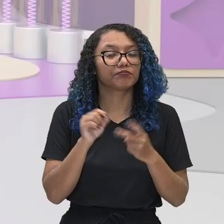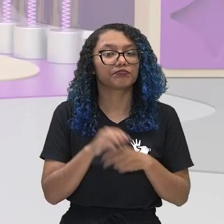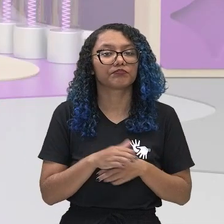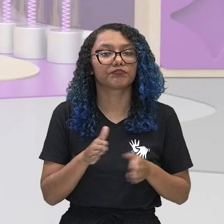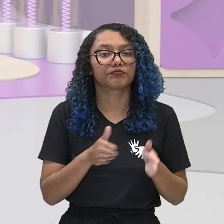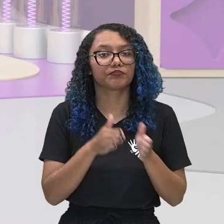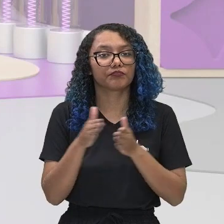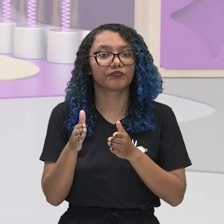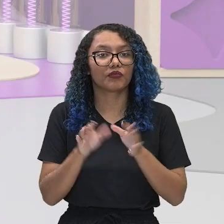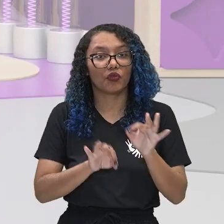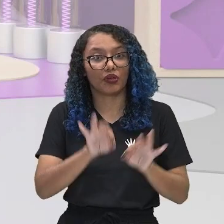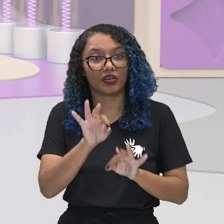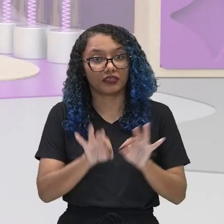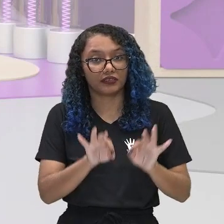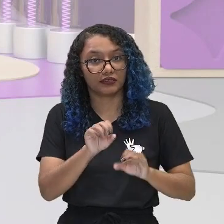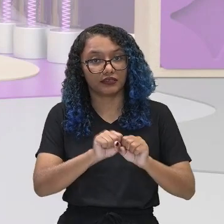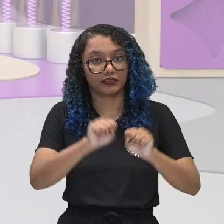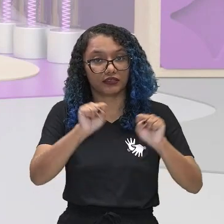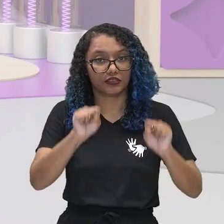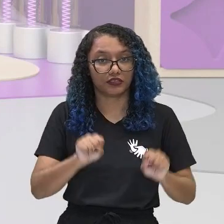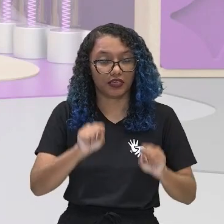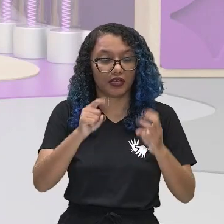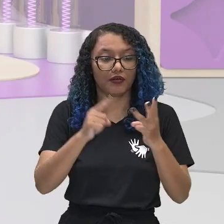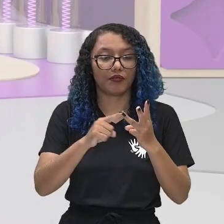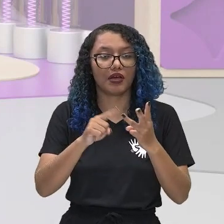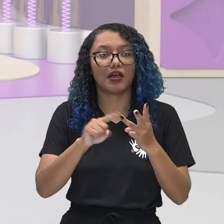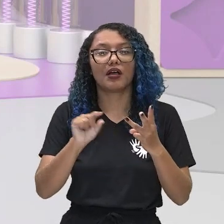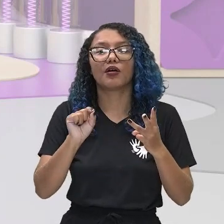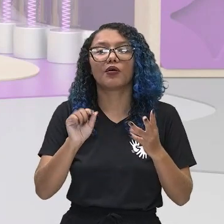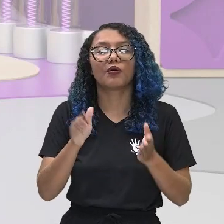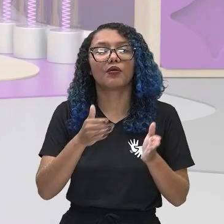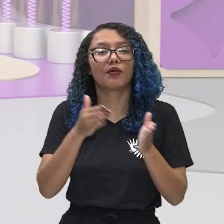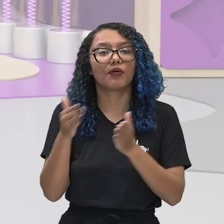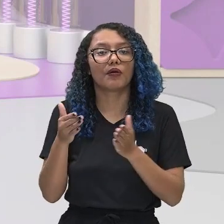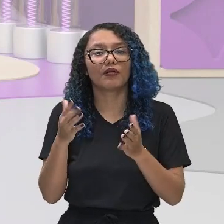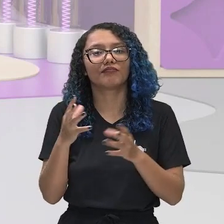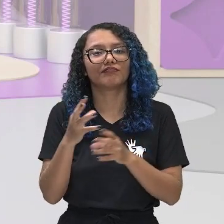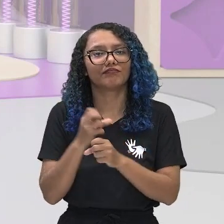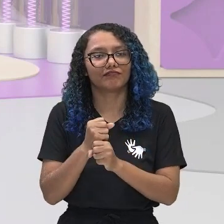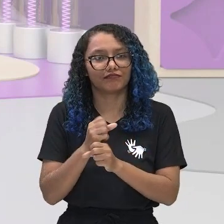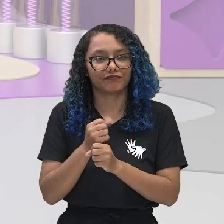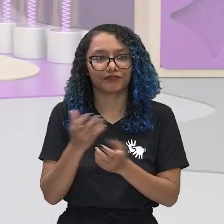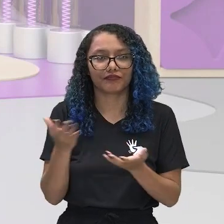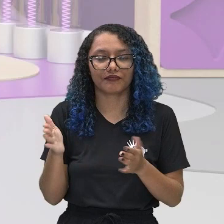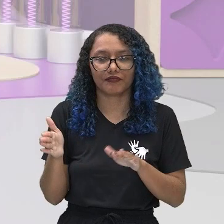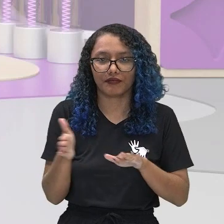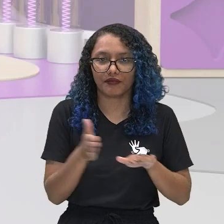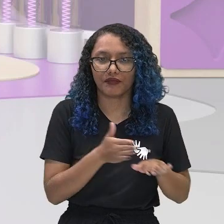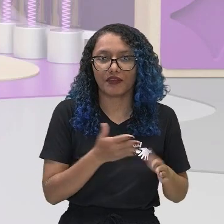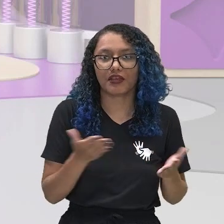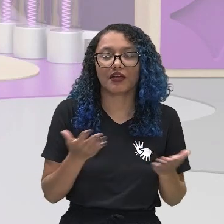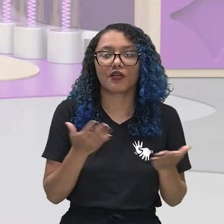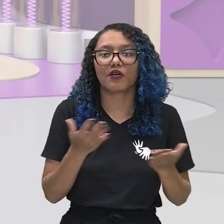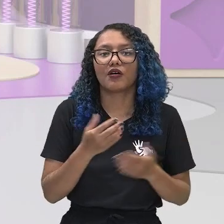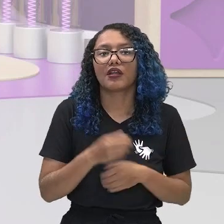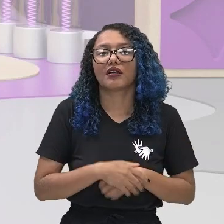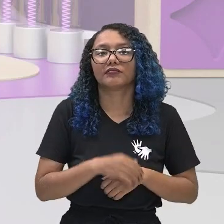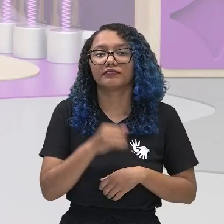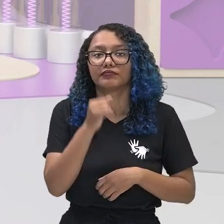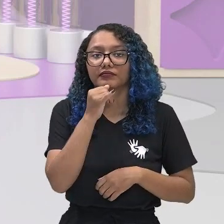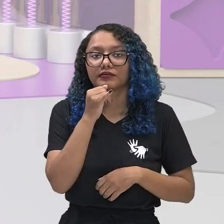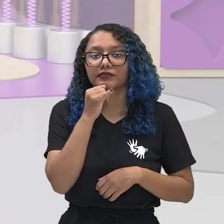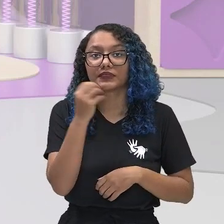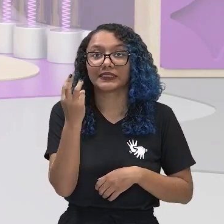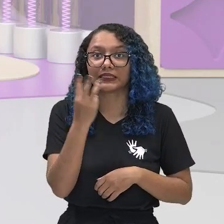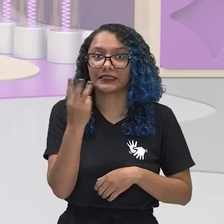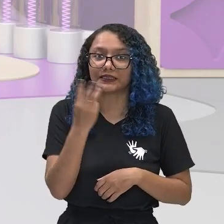você monta a equação e depois você resolve. Então, vamos agora à nossa próxima situação. A próxima